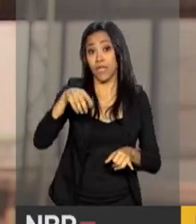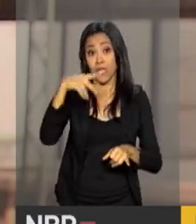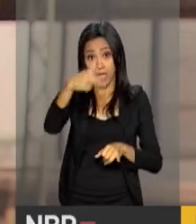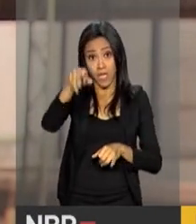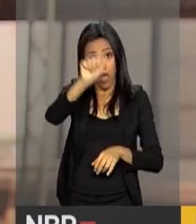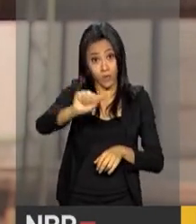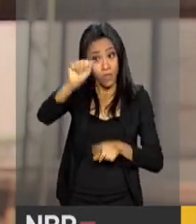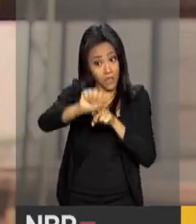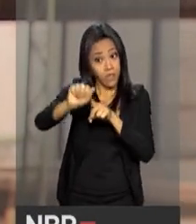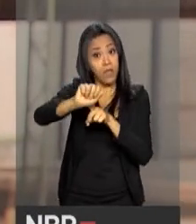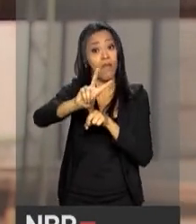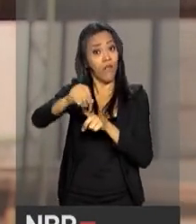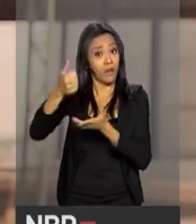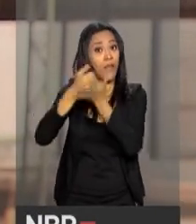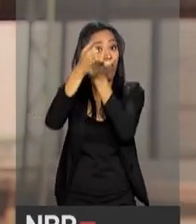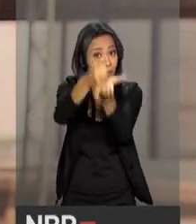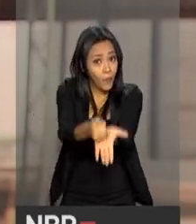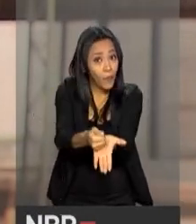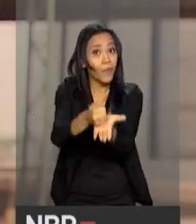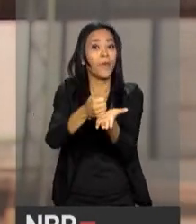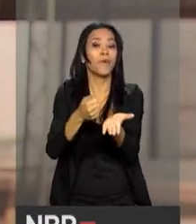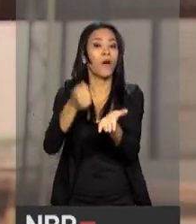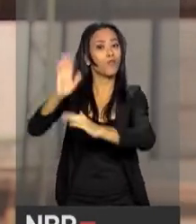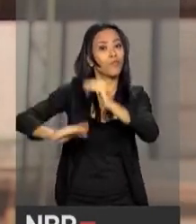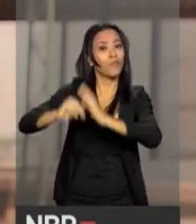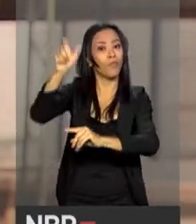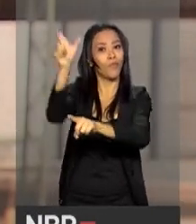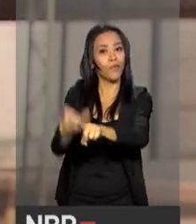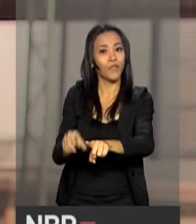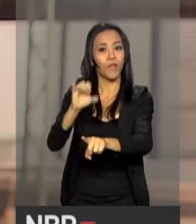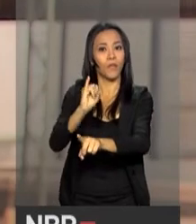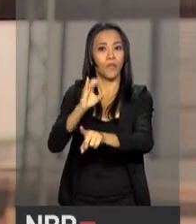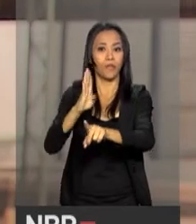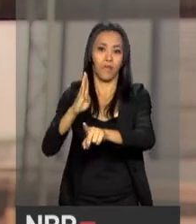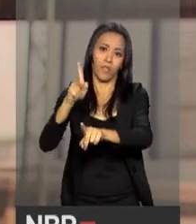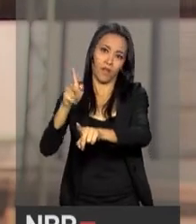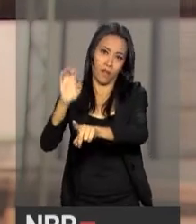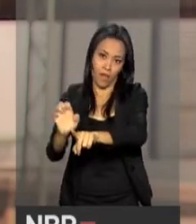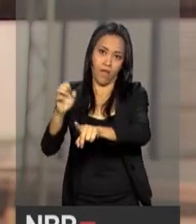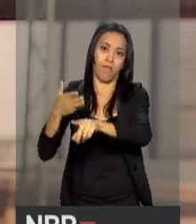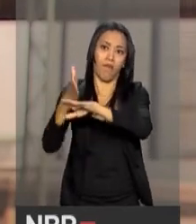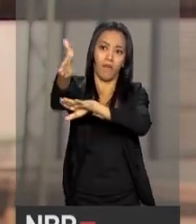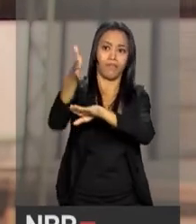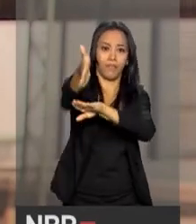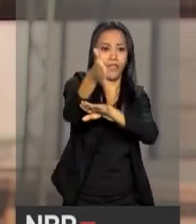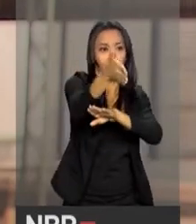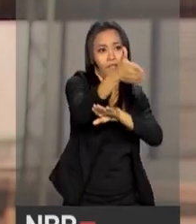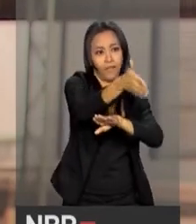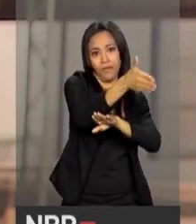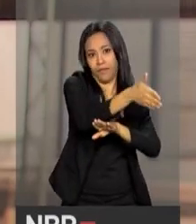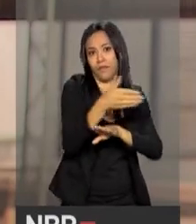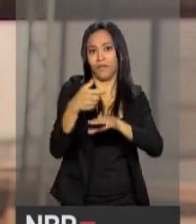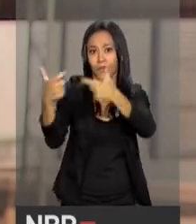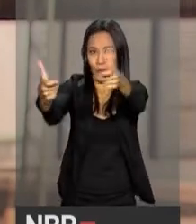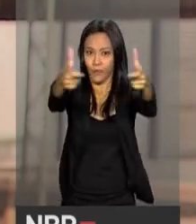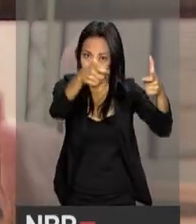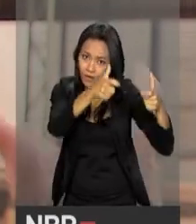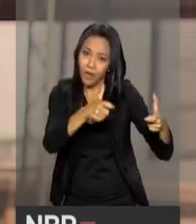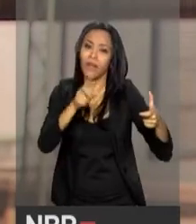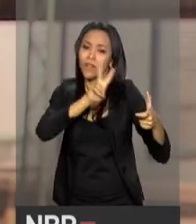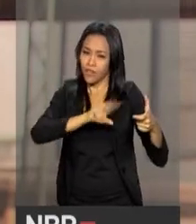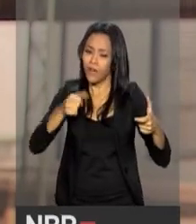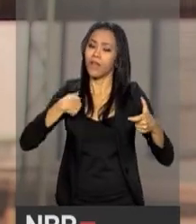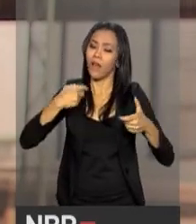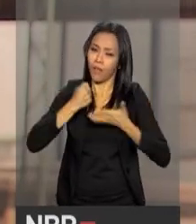suporte para que isso aconteça de uma forma a bem bem precisa a tranquila é a gente vai